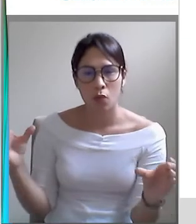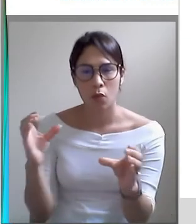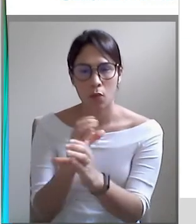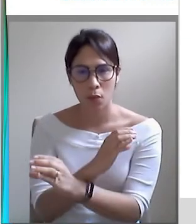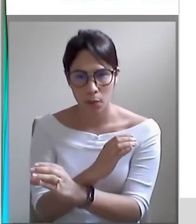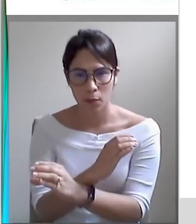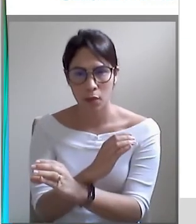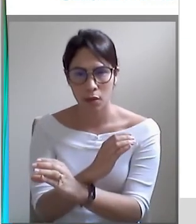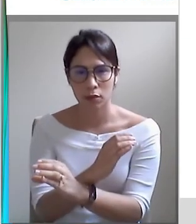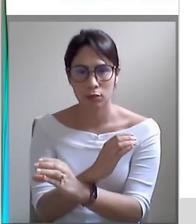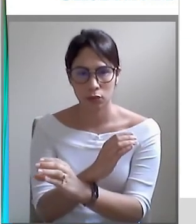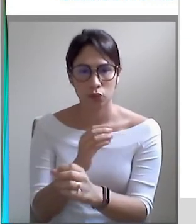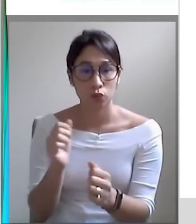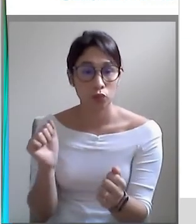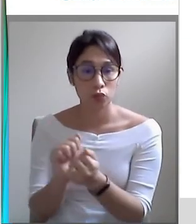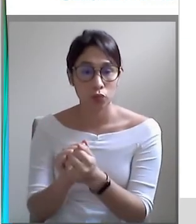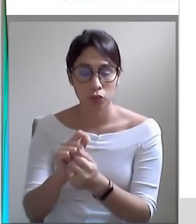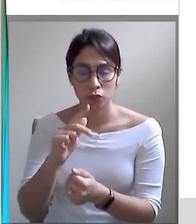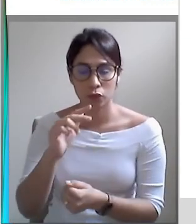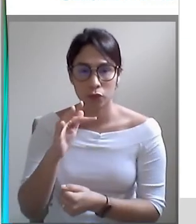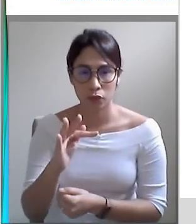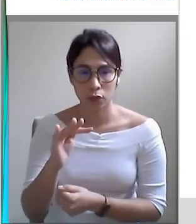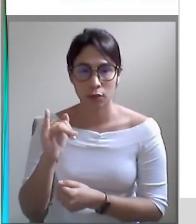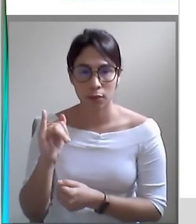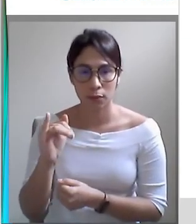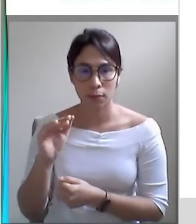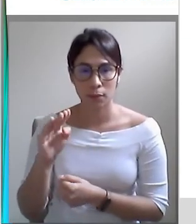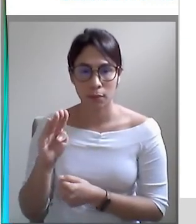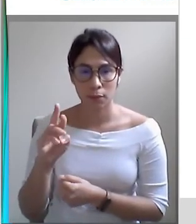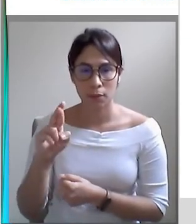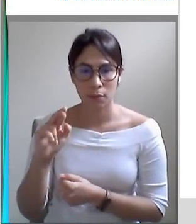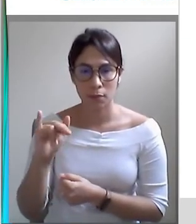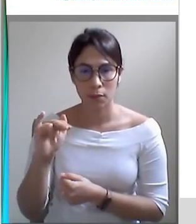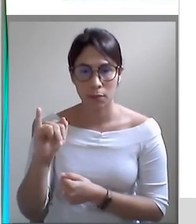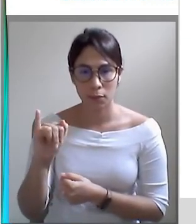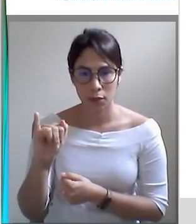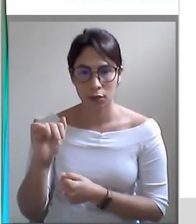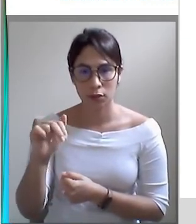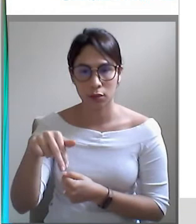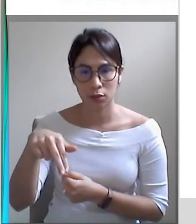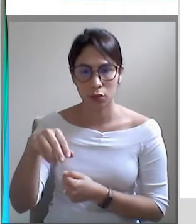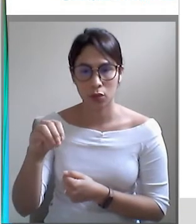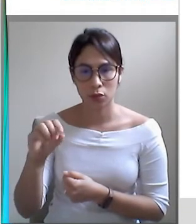plasma que contém o soro mais o fibrinogênio.